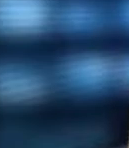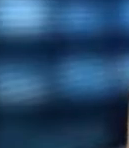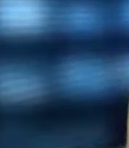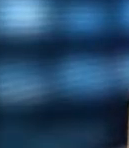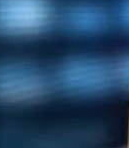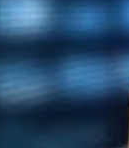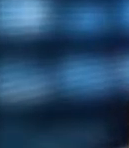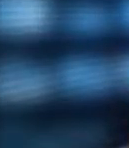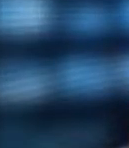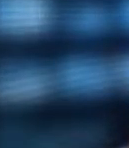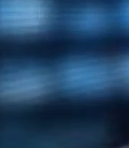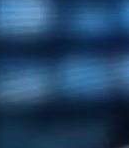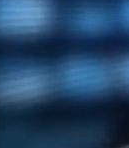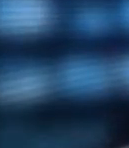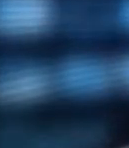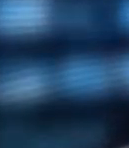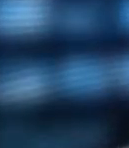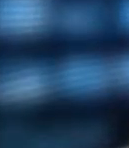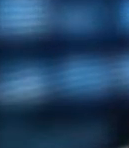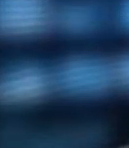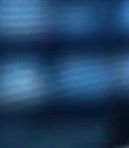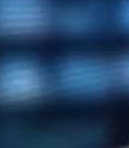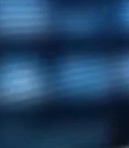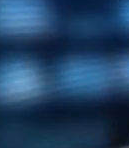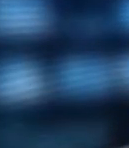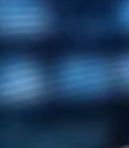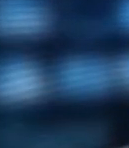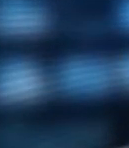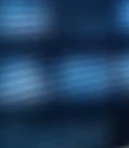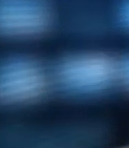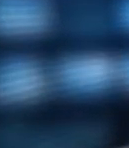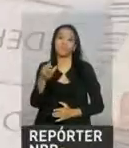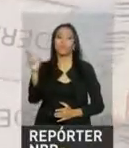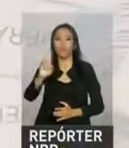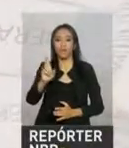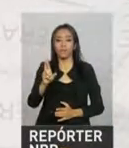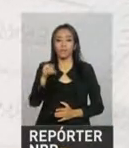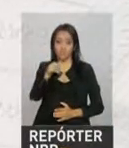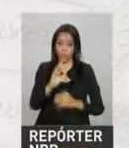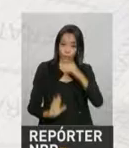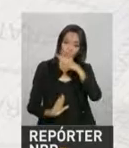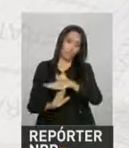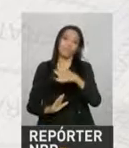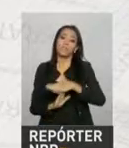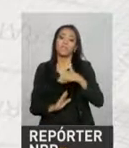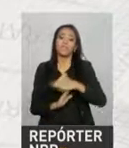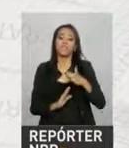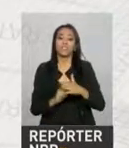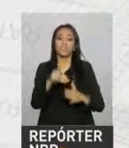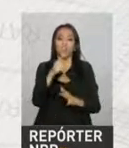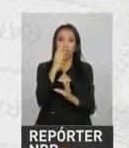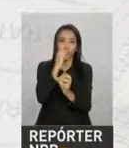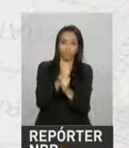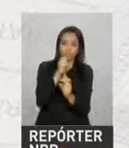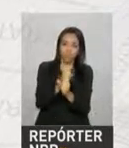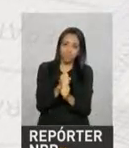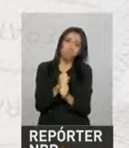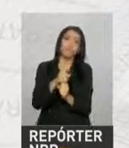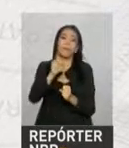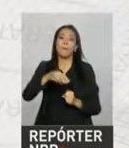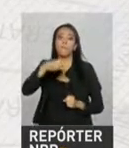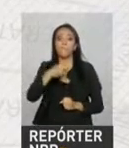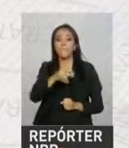deve ampliar e facilitar o acesso ao crédito para empresas o limite de faturamento para ser enquadrada como